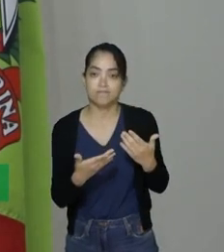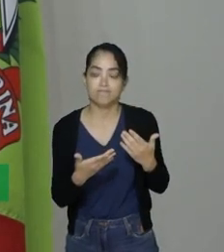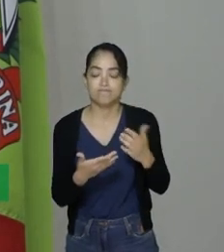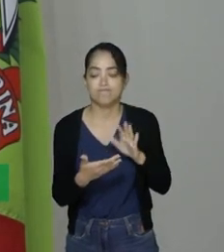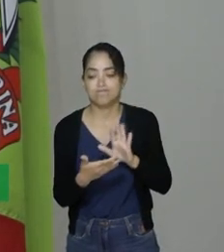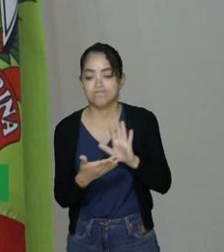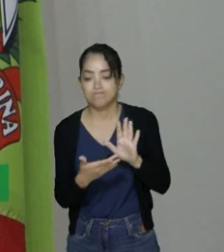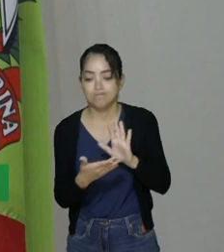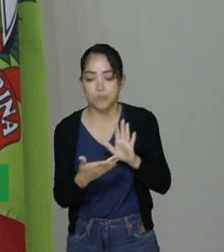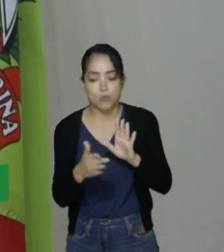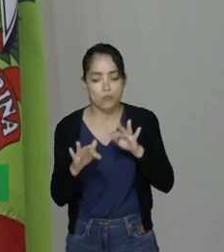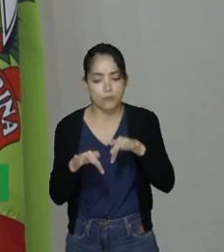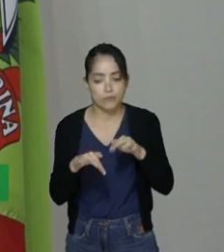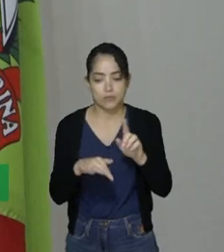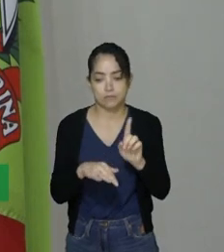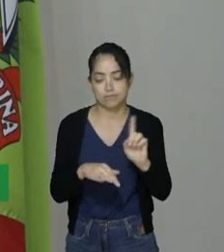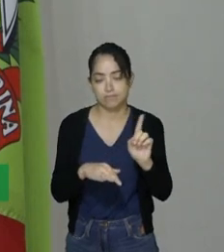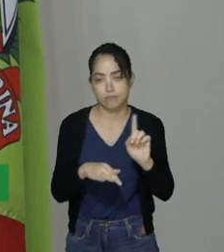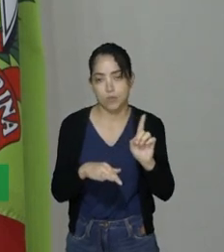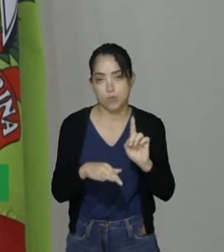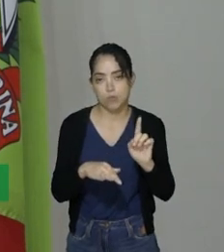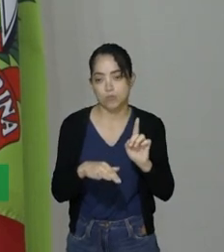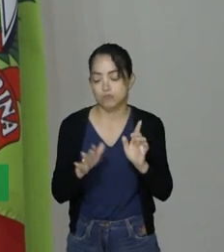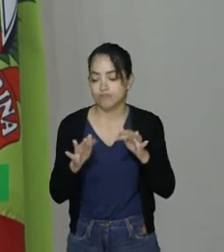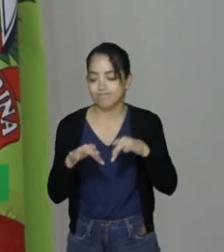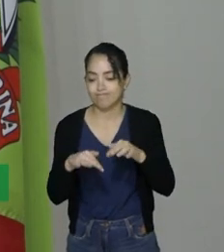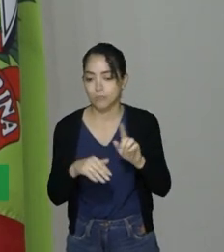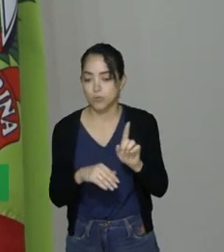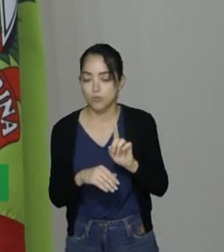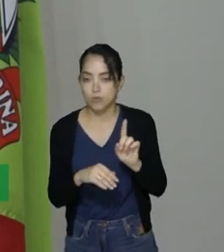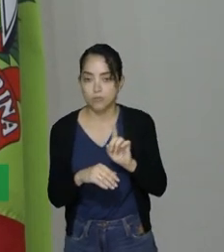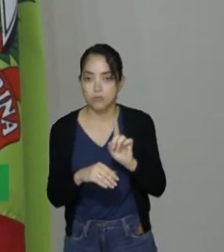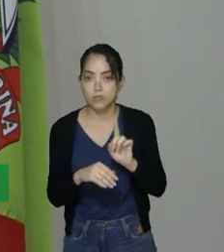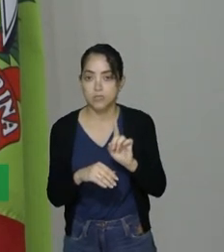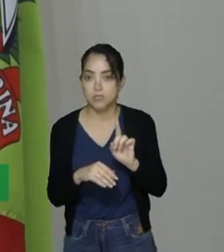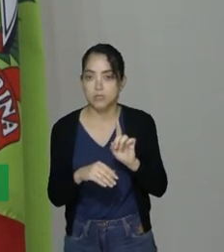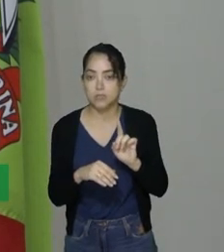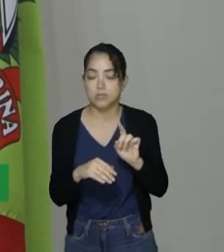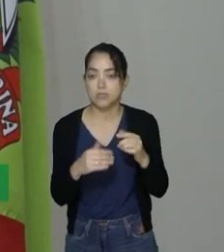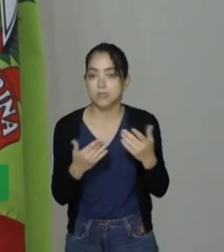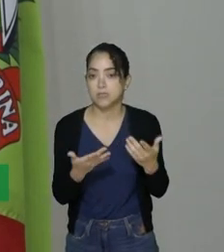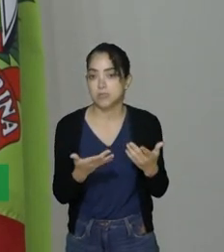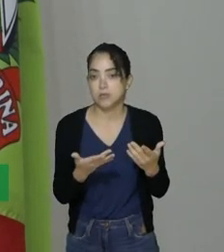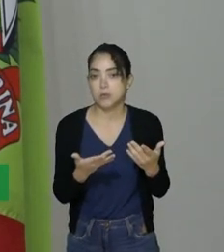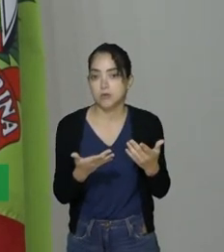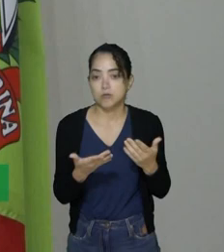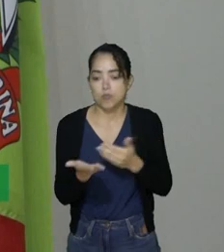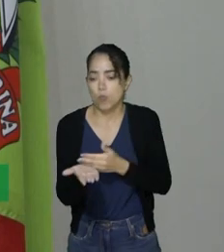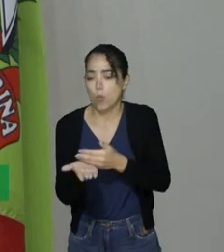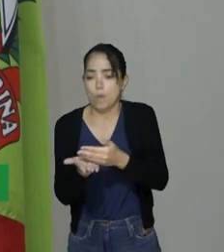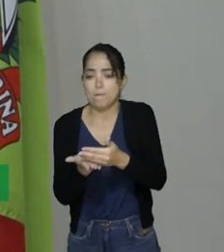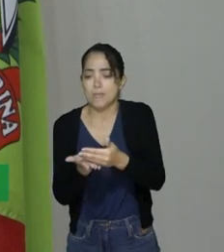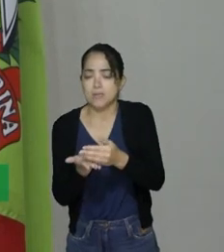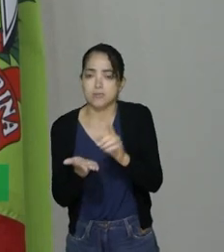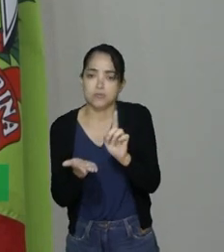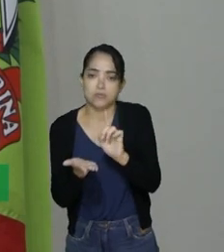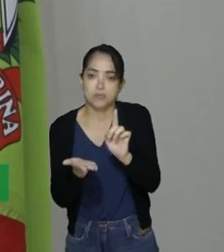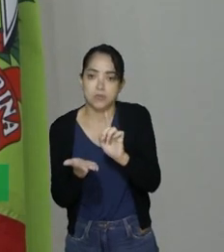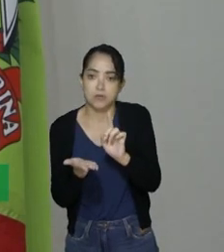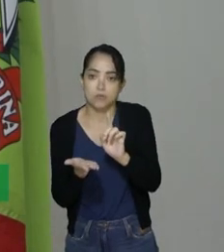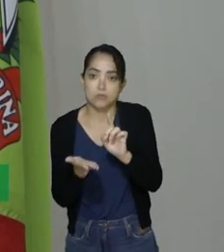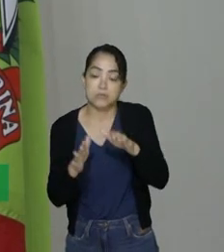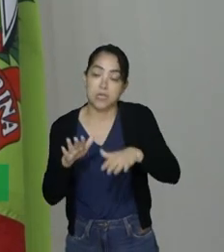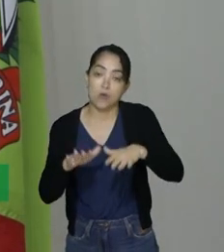não é o fim. Não é o fim. Não é nem o começo do fim. Talvez seja